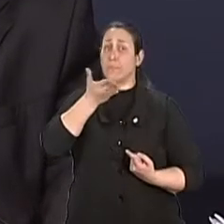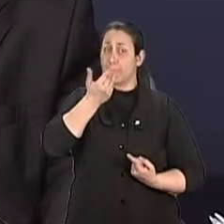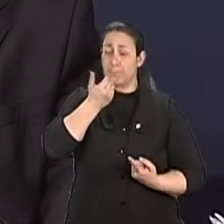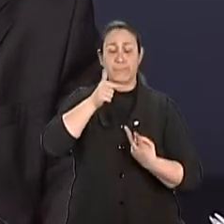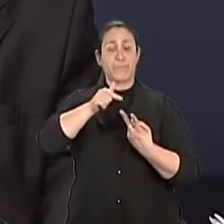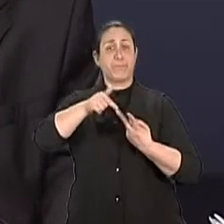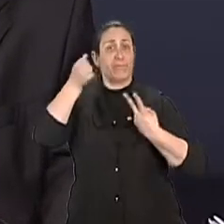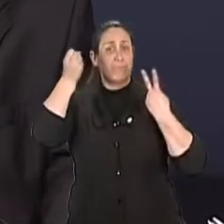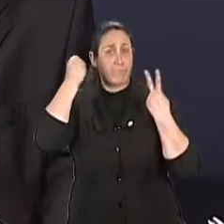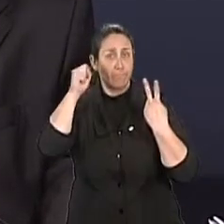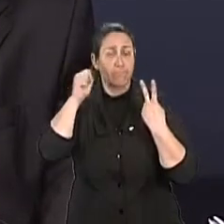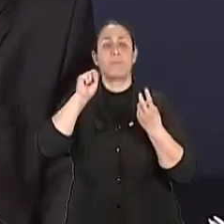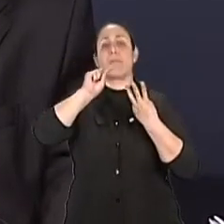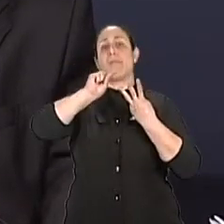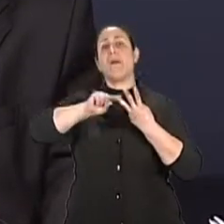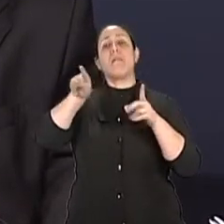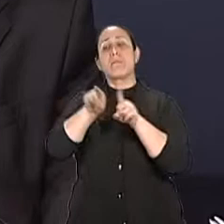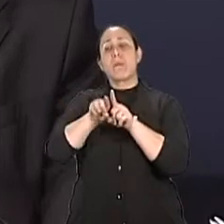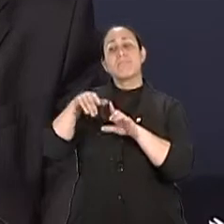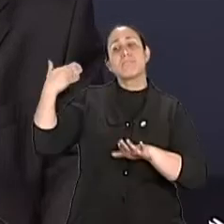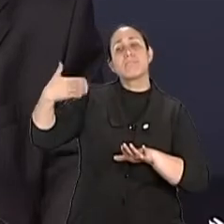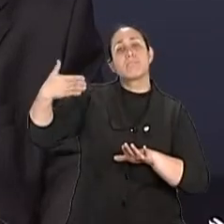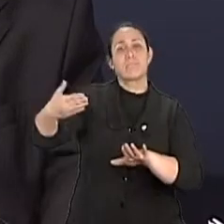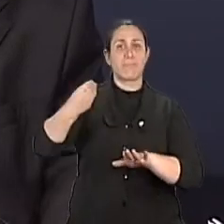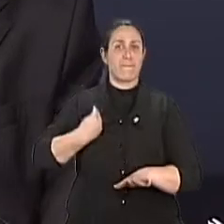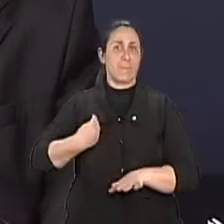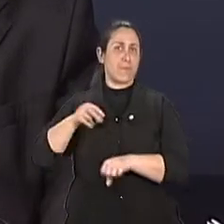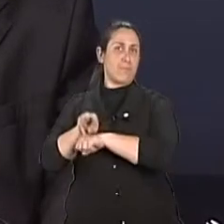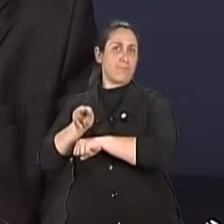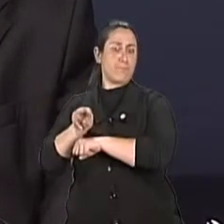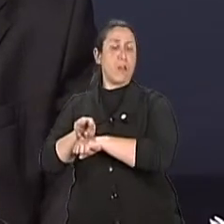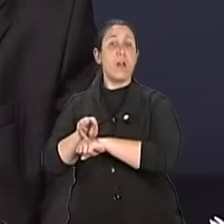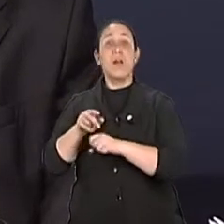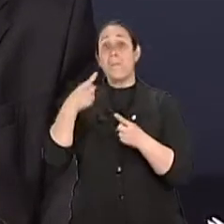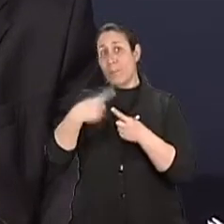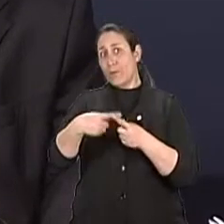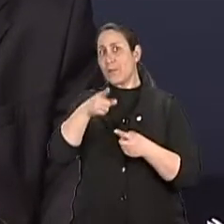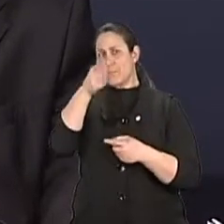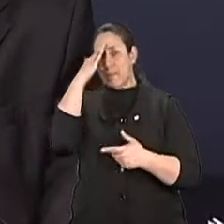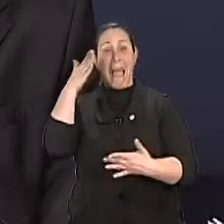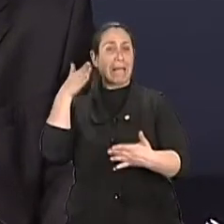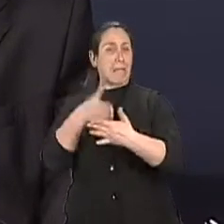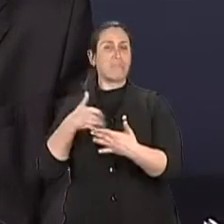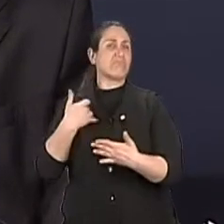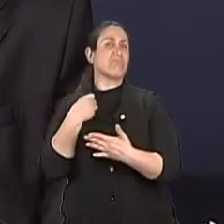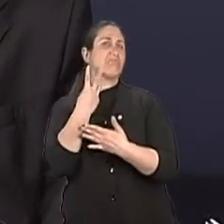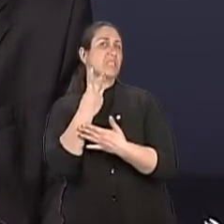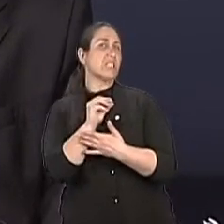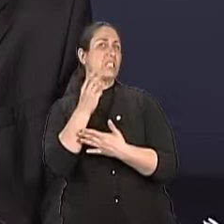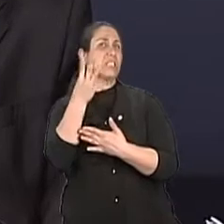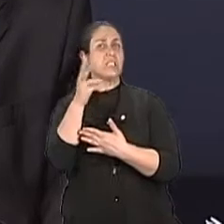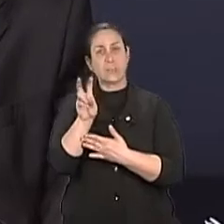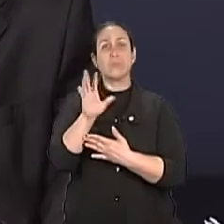física e a manutenção disso ao longo da vida. Se sabe que até os 30, 35 anos é